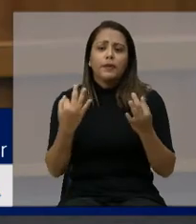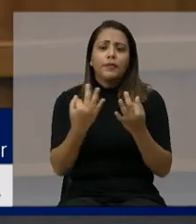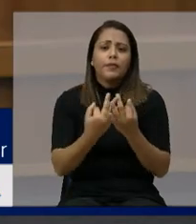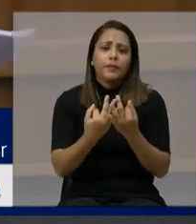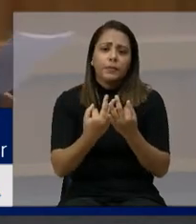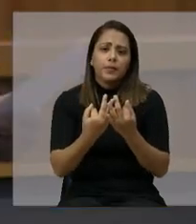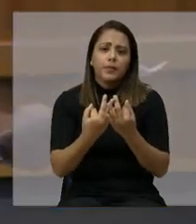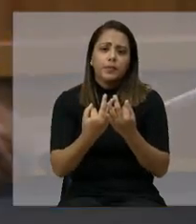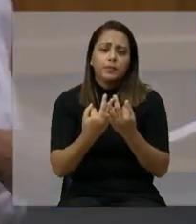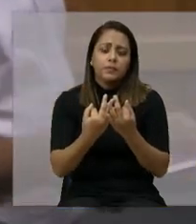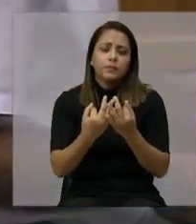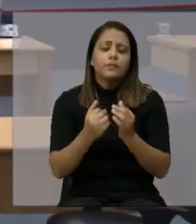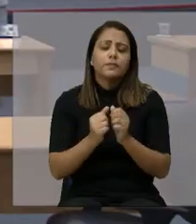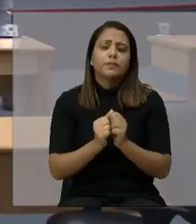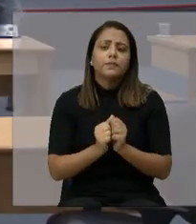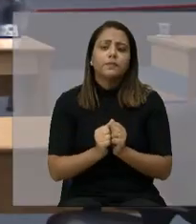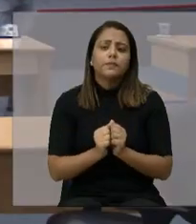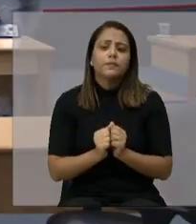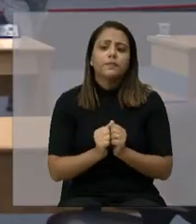Bareiro.